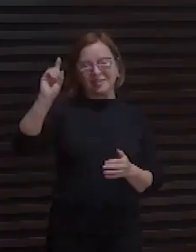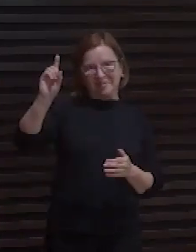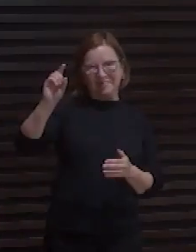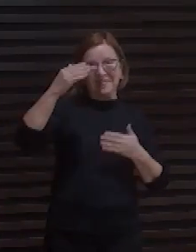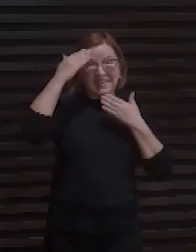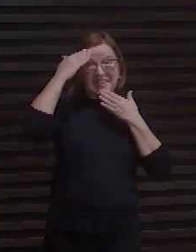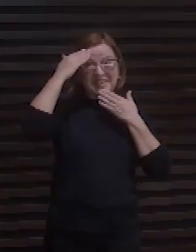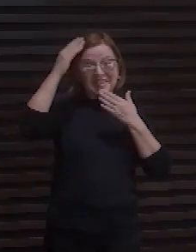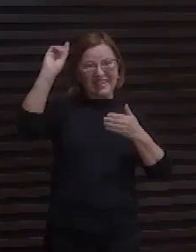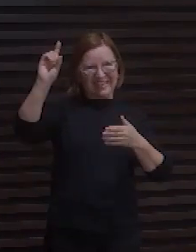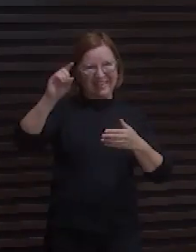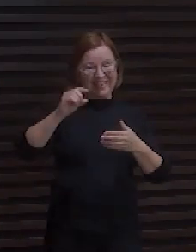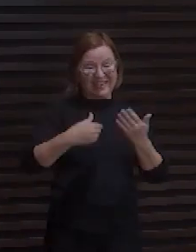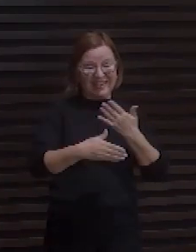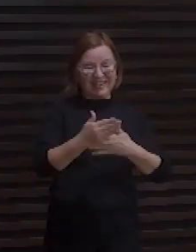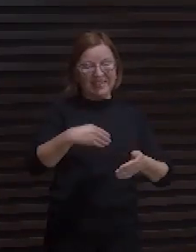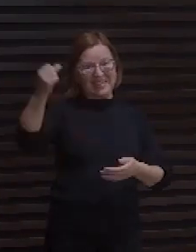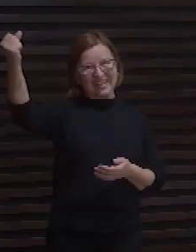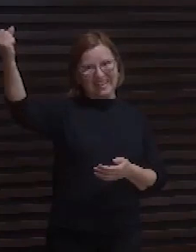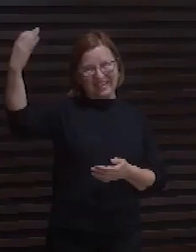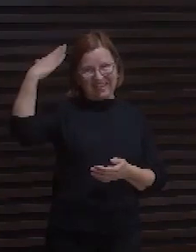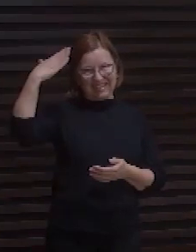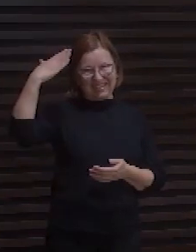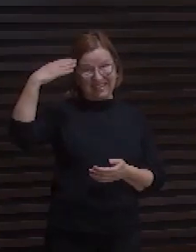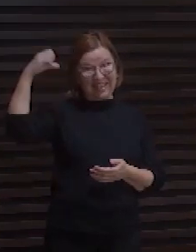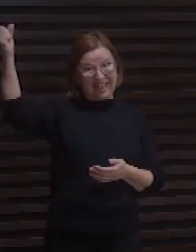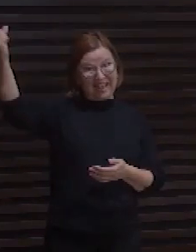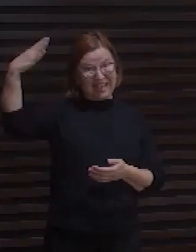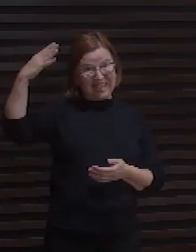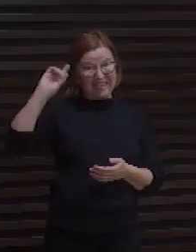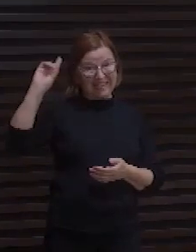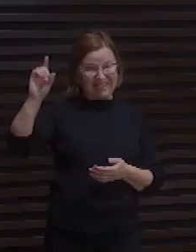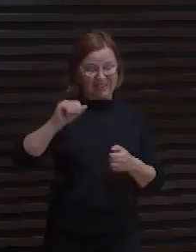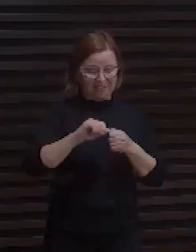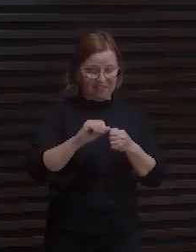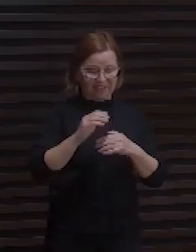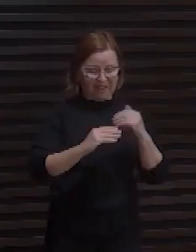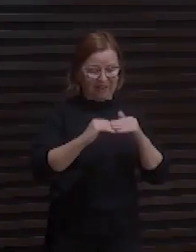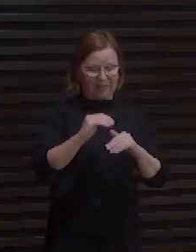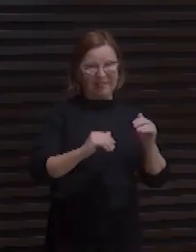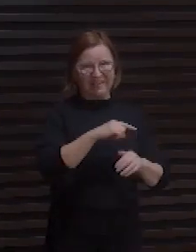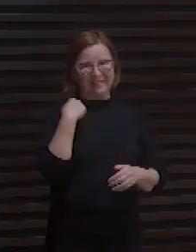graça. É ela quem opera em nossas vidas.